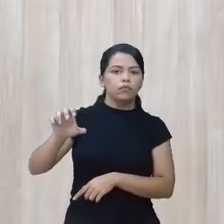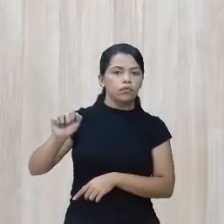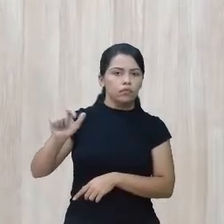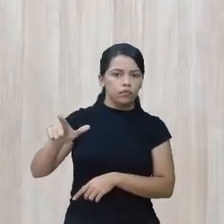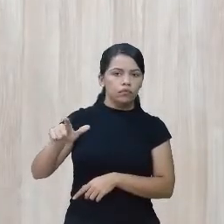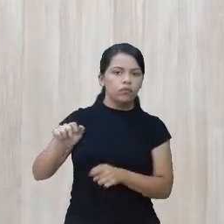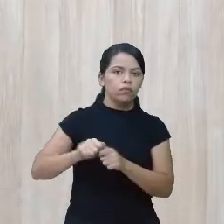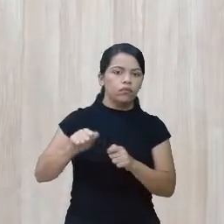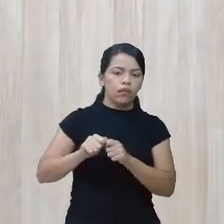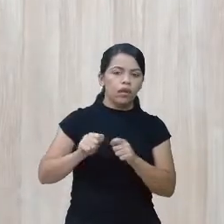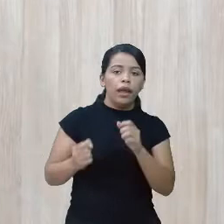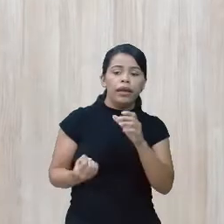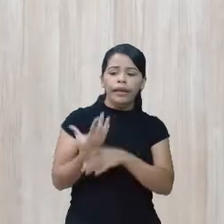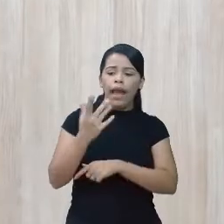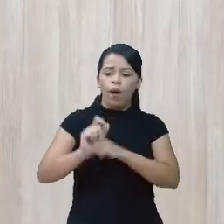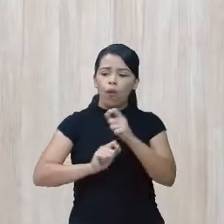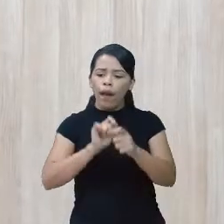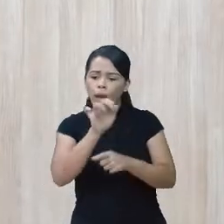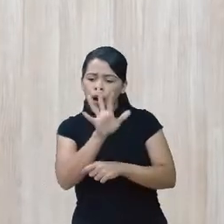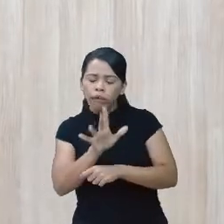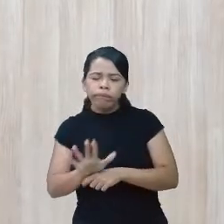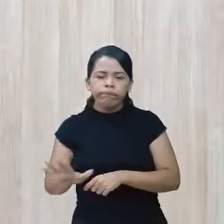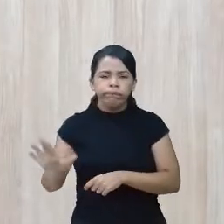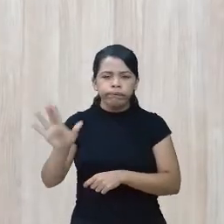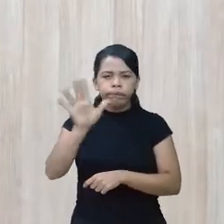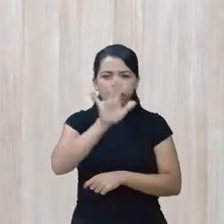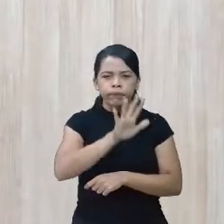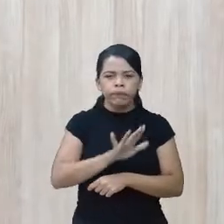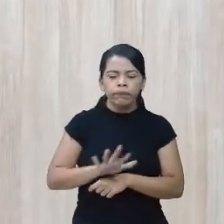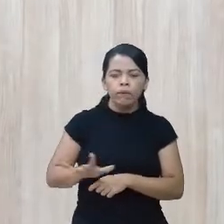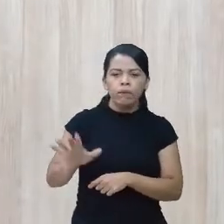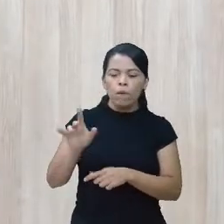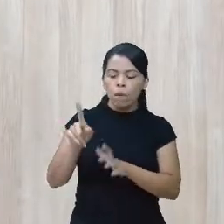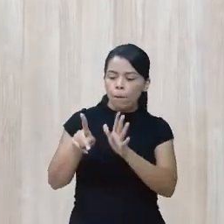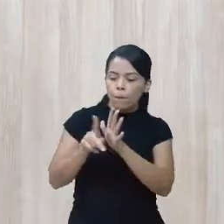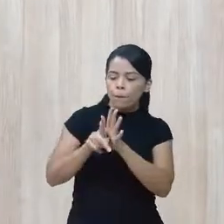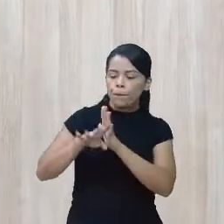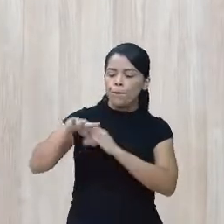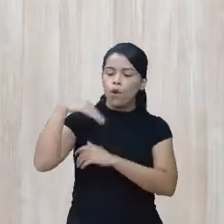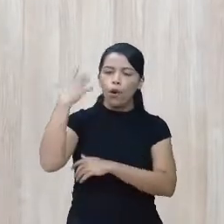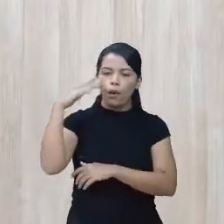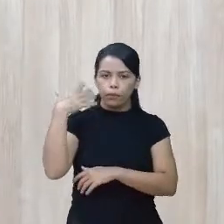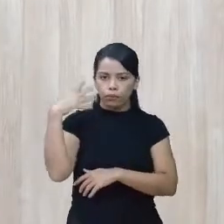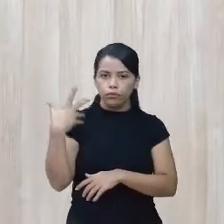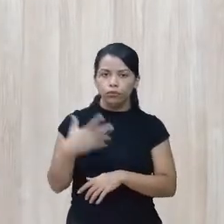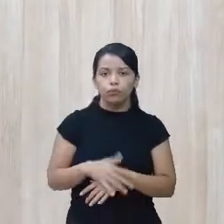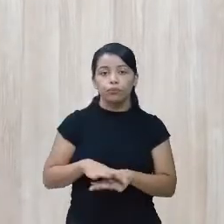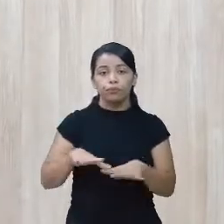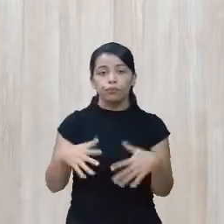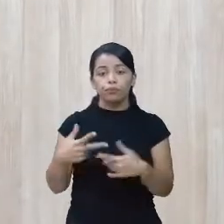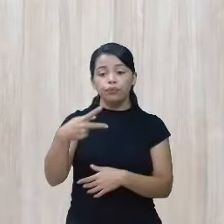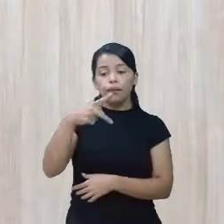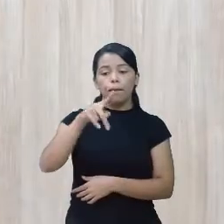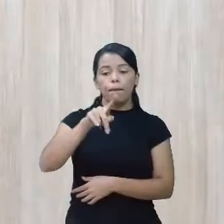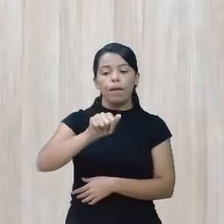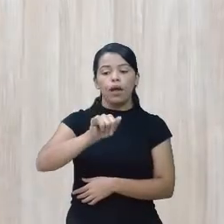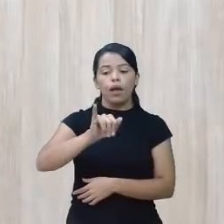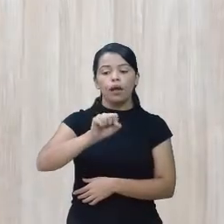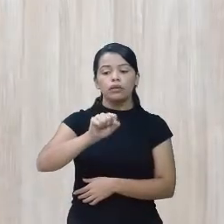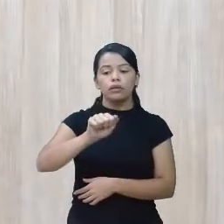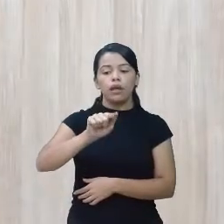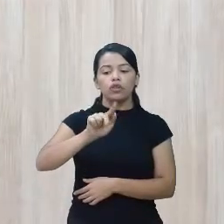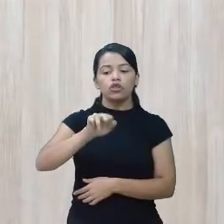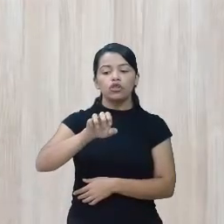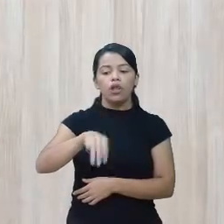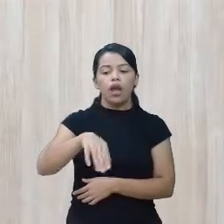paisagem sonora. Eles fazem parte do que é uma paisagem sonora. A paisagem sonora é,